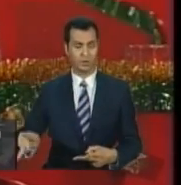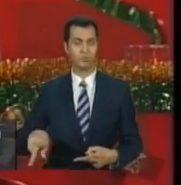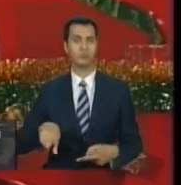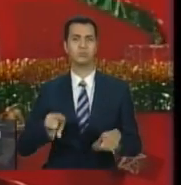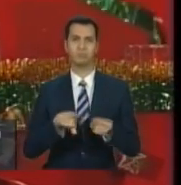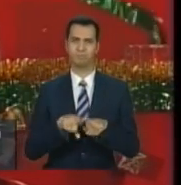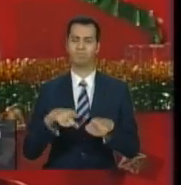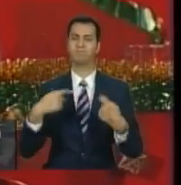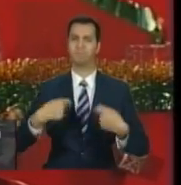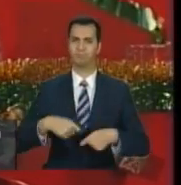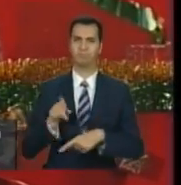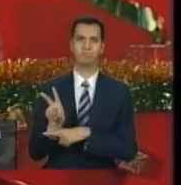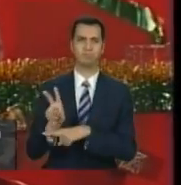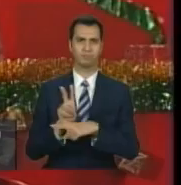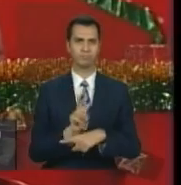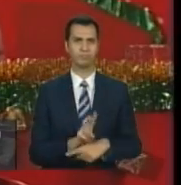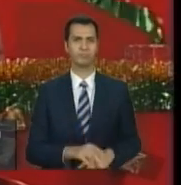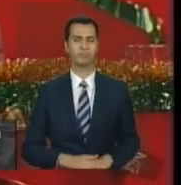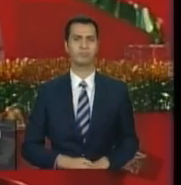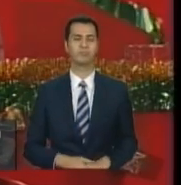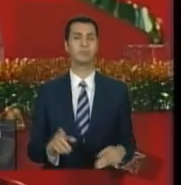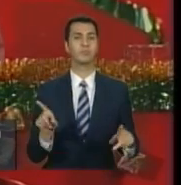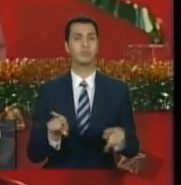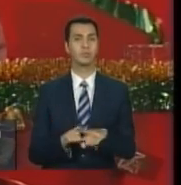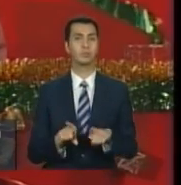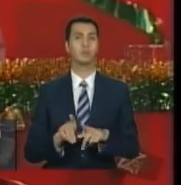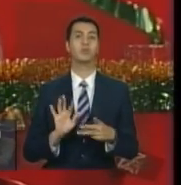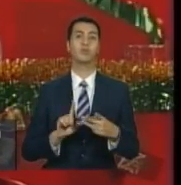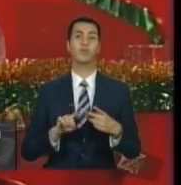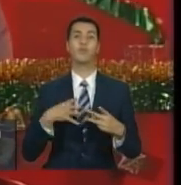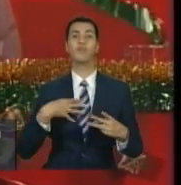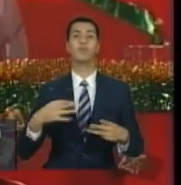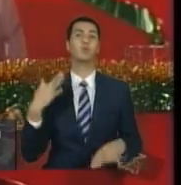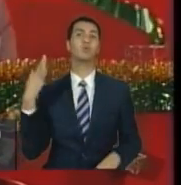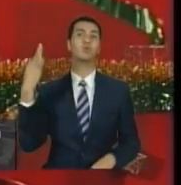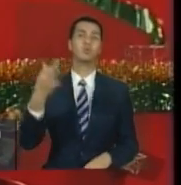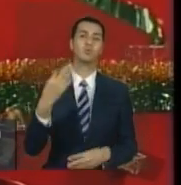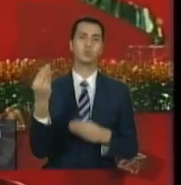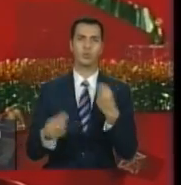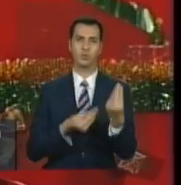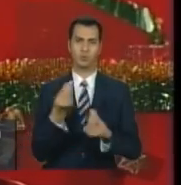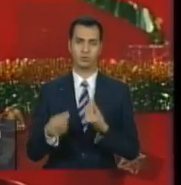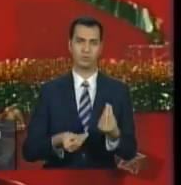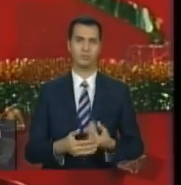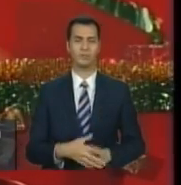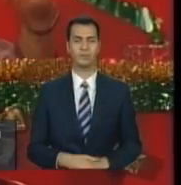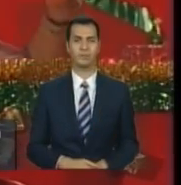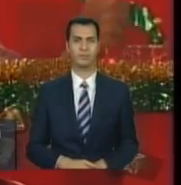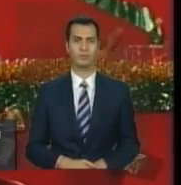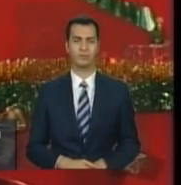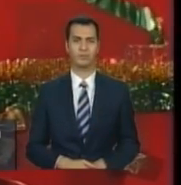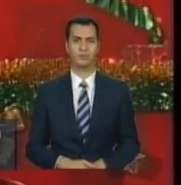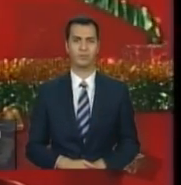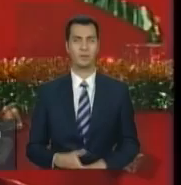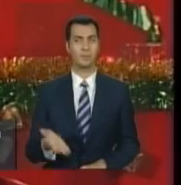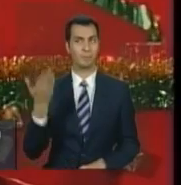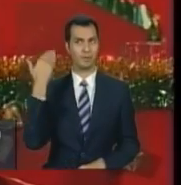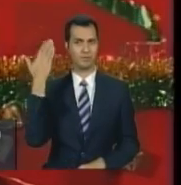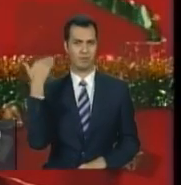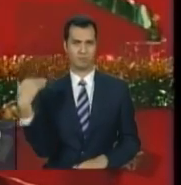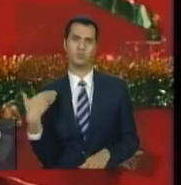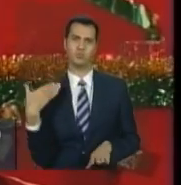e, sobretudo, ao futuro destes filhos. Eu escutei na última vez que estive aqui